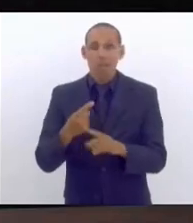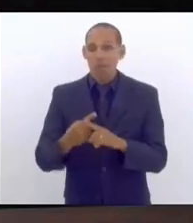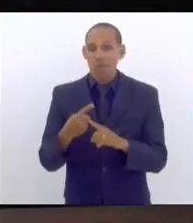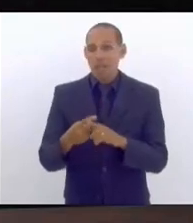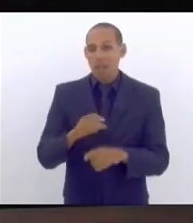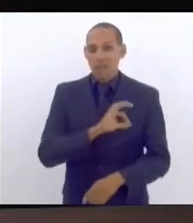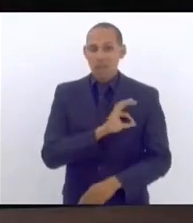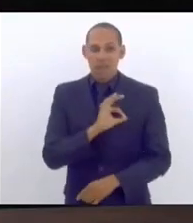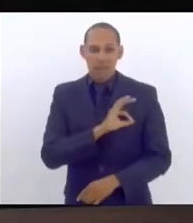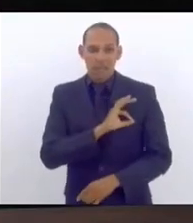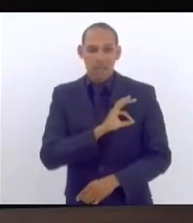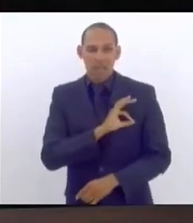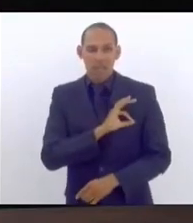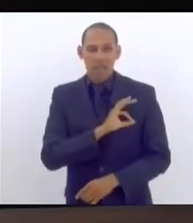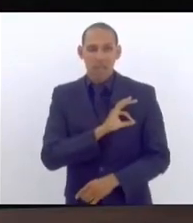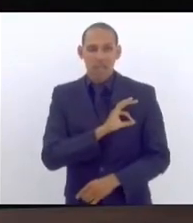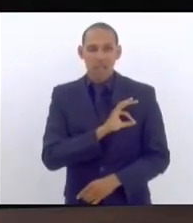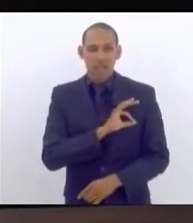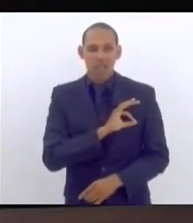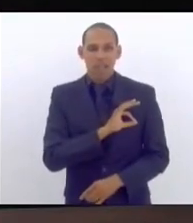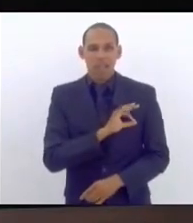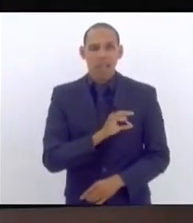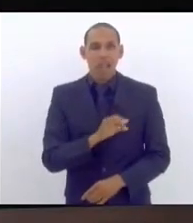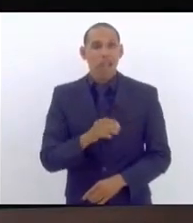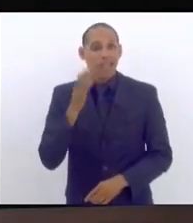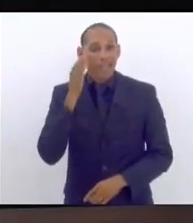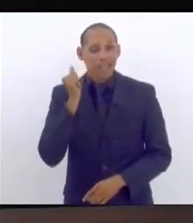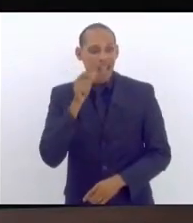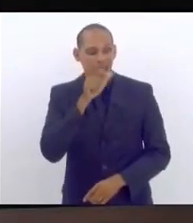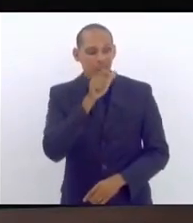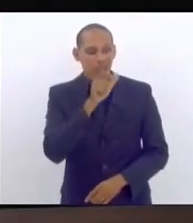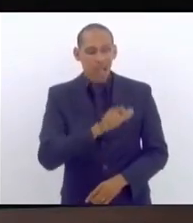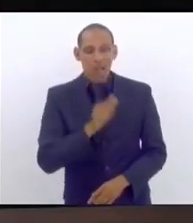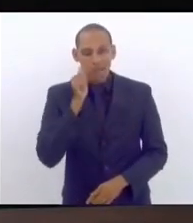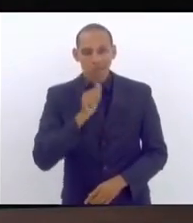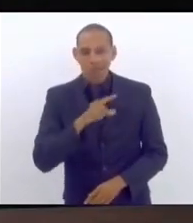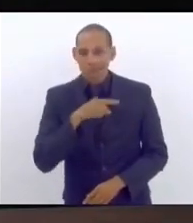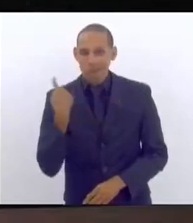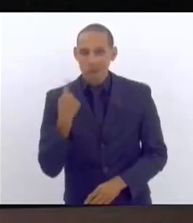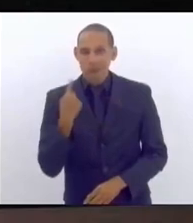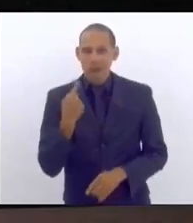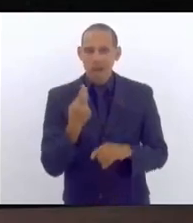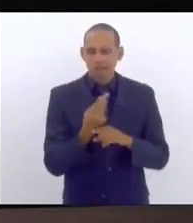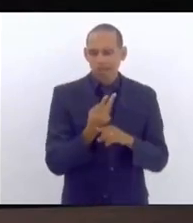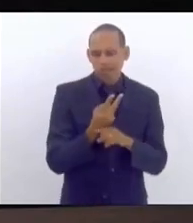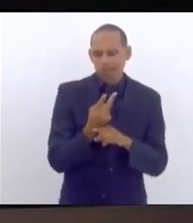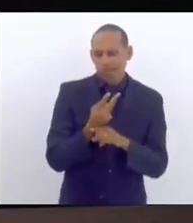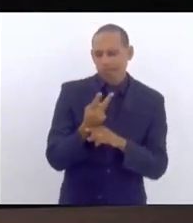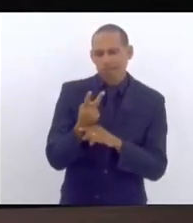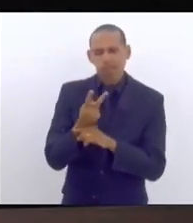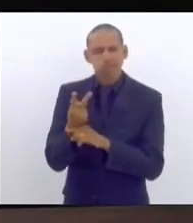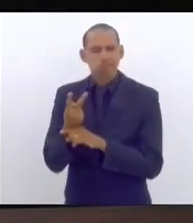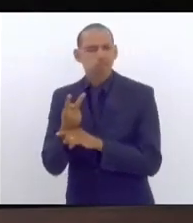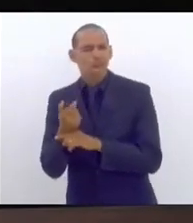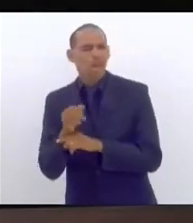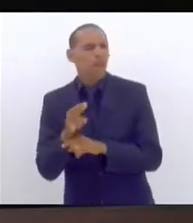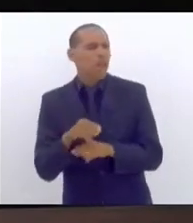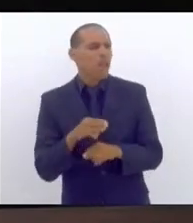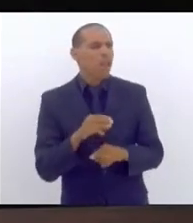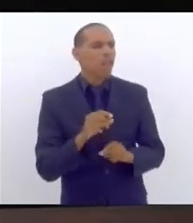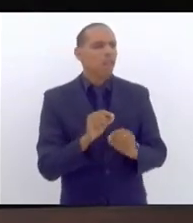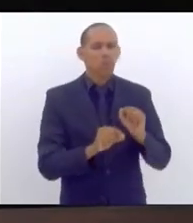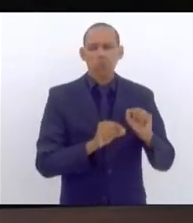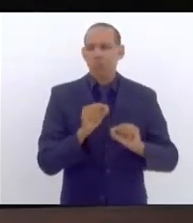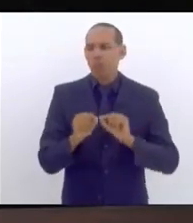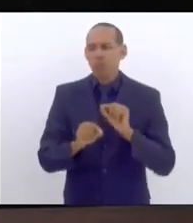tinha terminado, estava, desde a notícia do crime, estava de forma contínua buscando o autor,